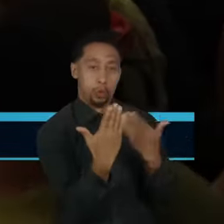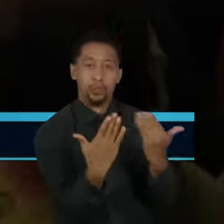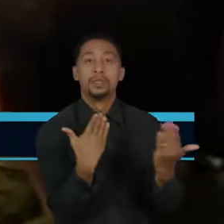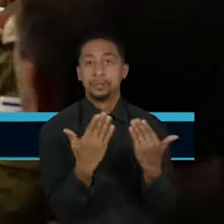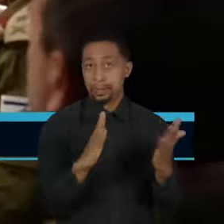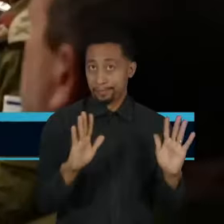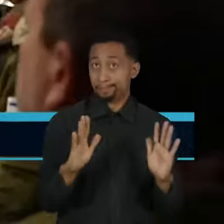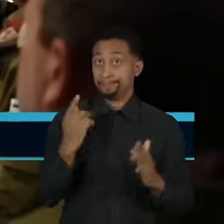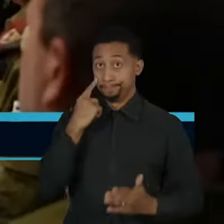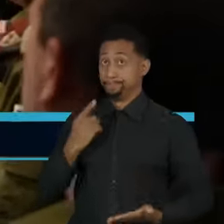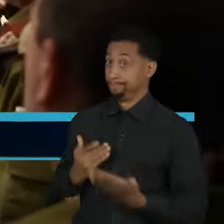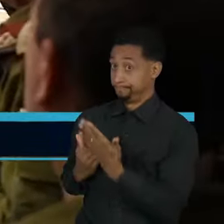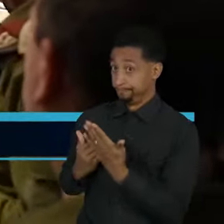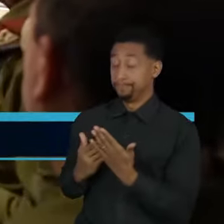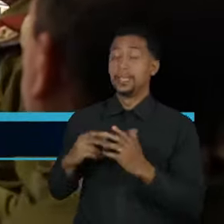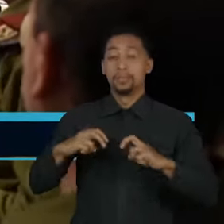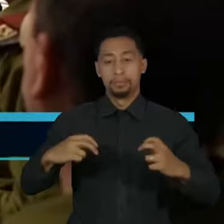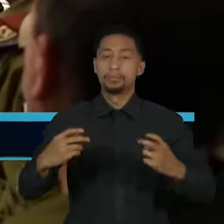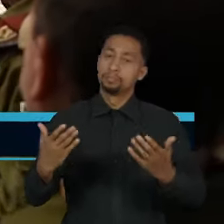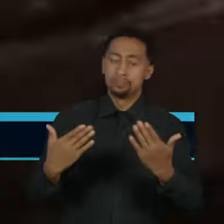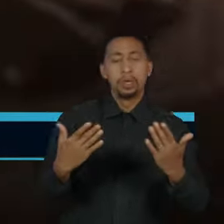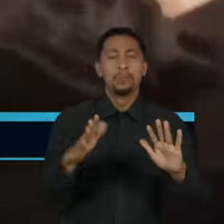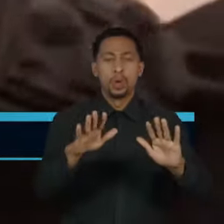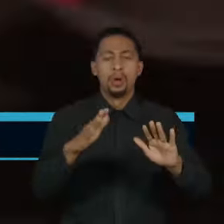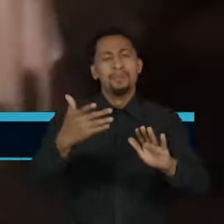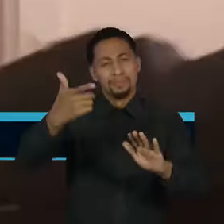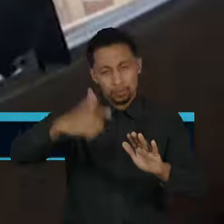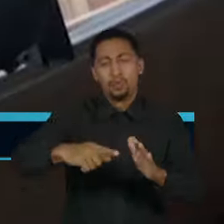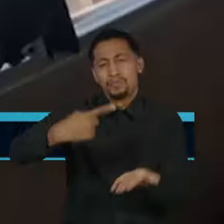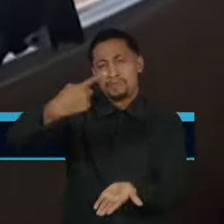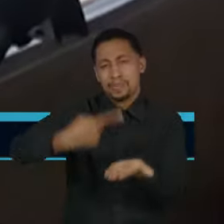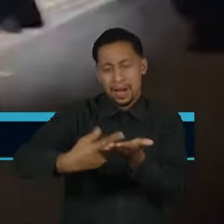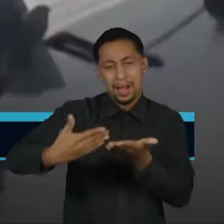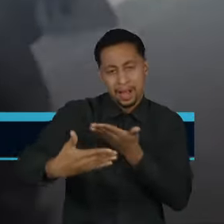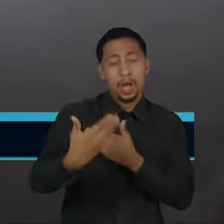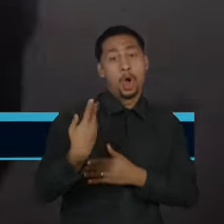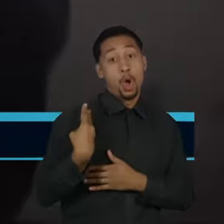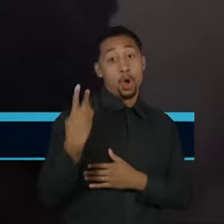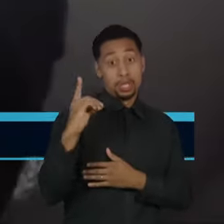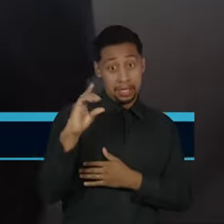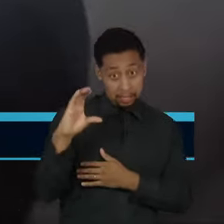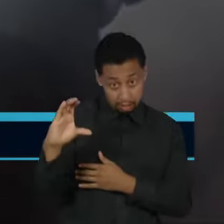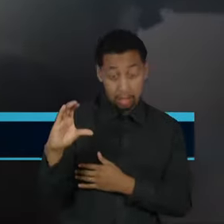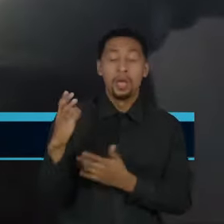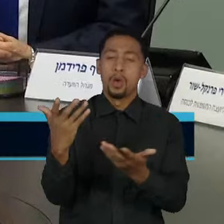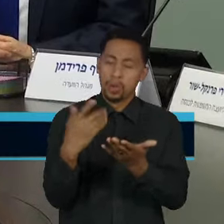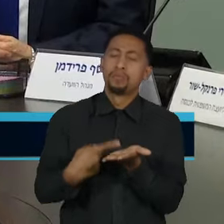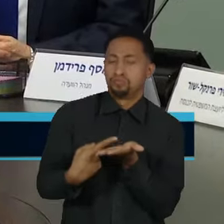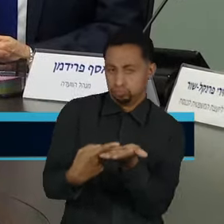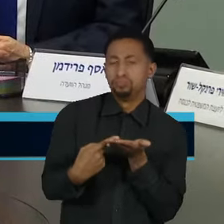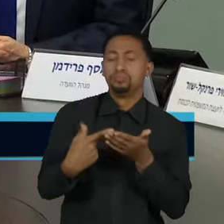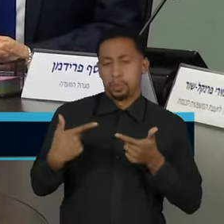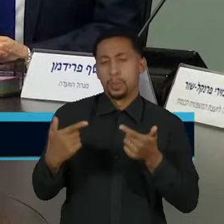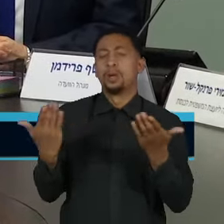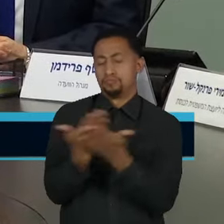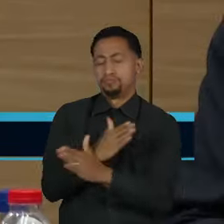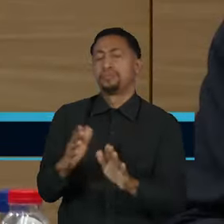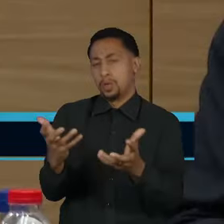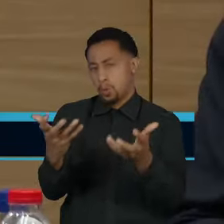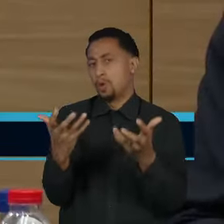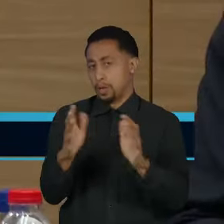governo norte-americano, remarque a visita a Washington a fim de buscar alternativas para a guerra. Mesmo assim,